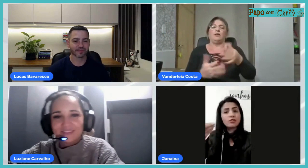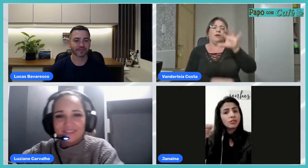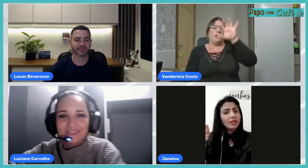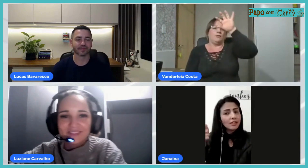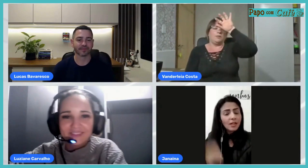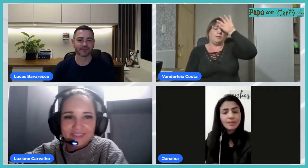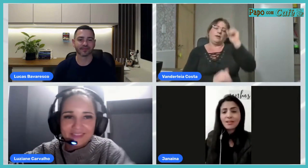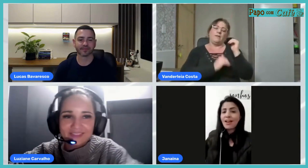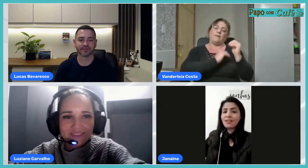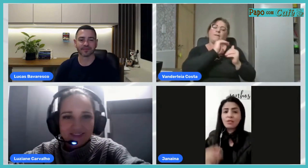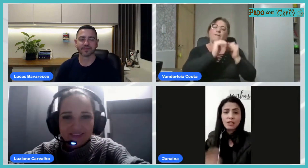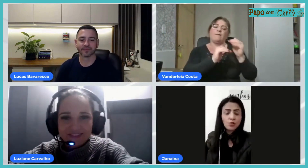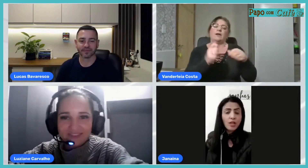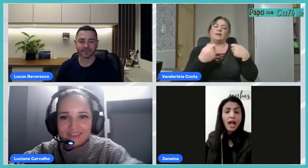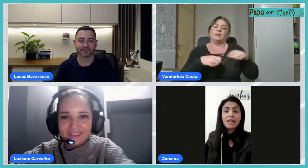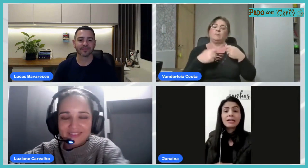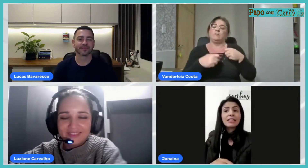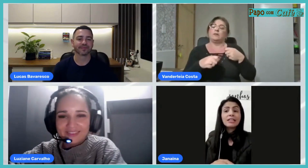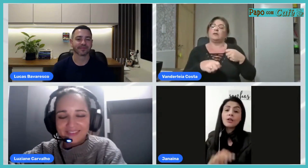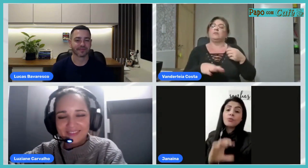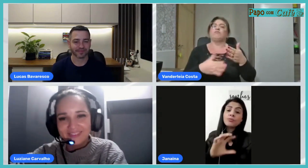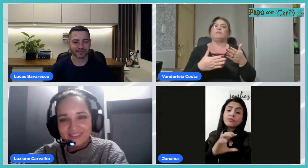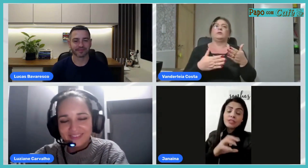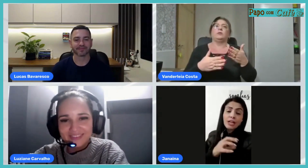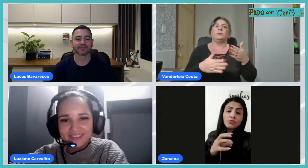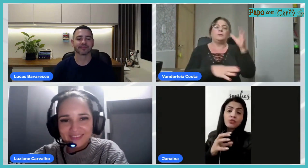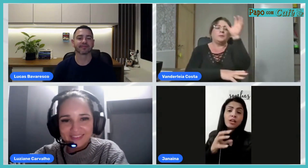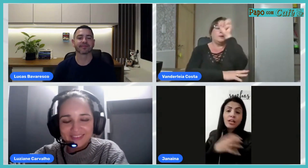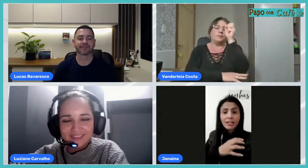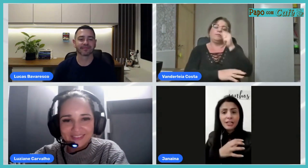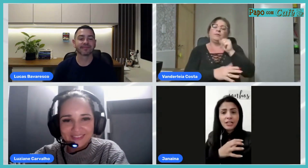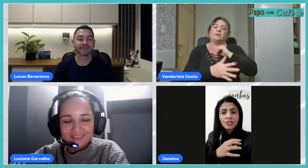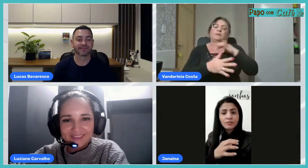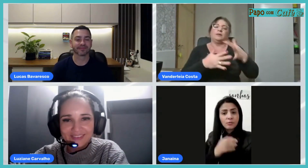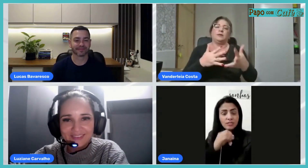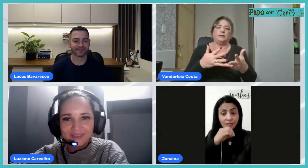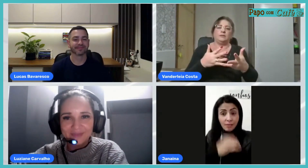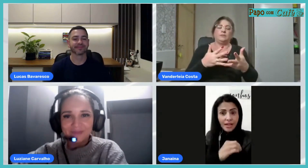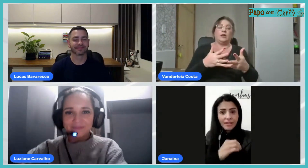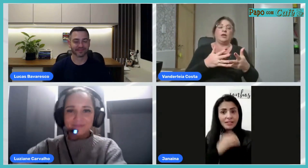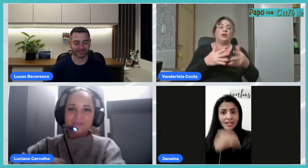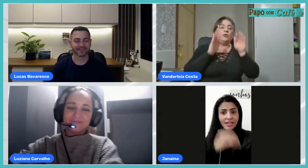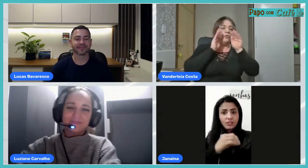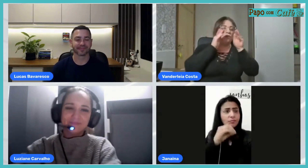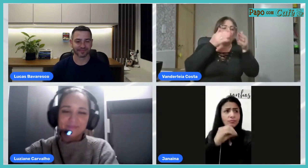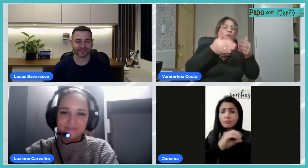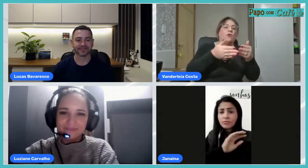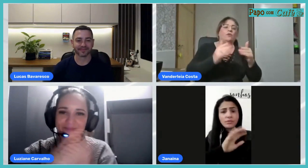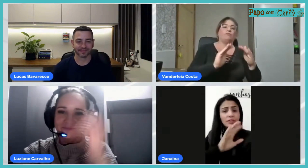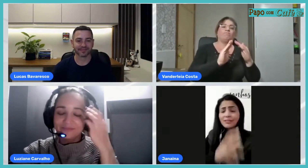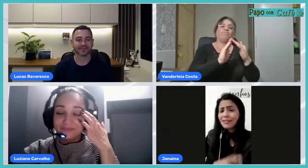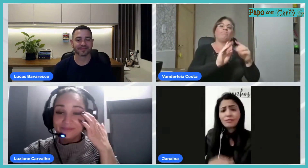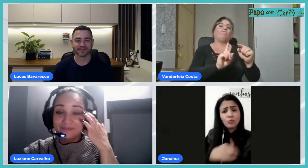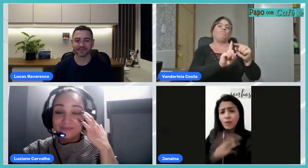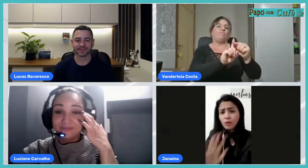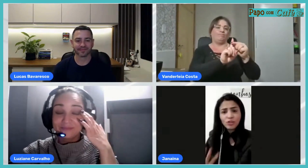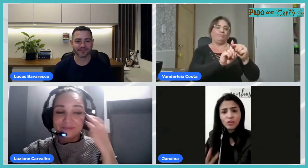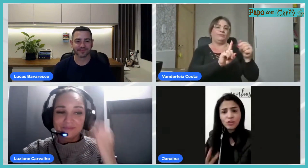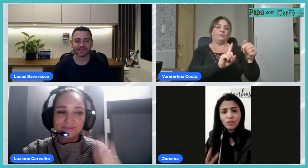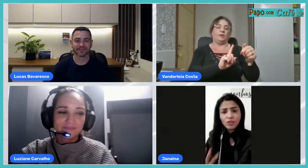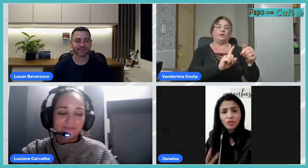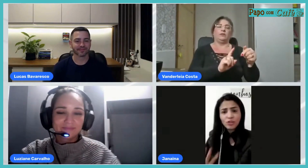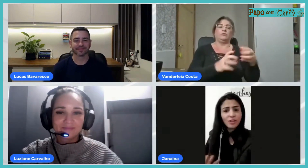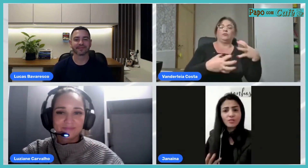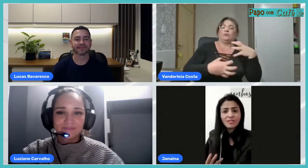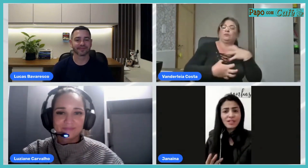só comecei a dizer, eu tenho que entrar para essa área, eu tenho que ajudar. E eu, na verdade, foquei na igreja, comecei a trabalhar na igreja, assim, do meu